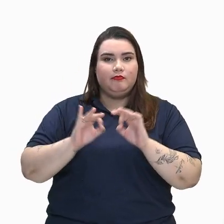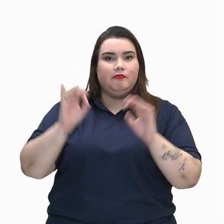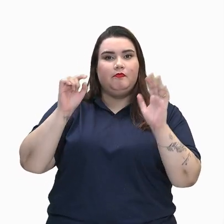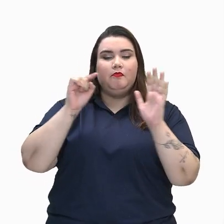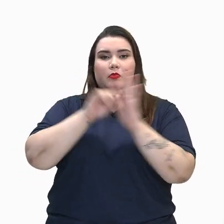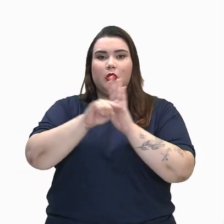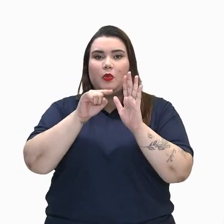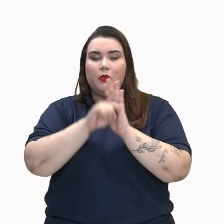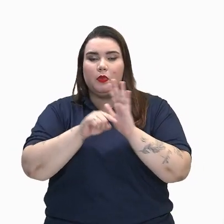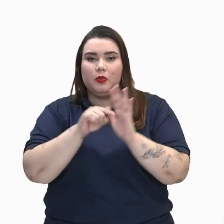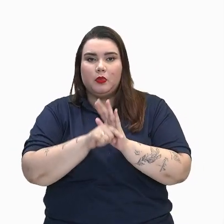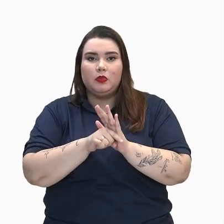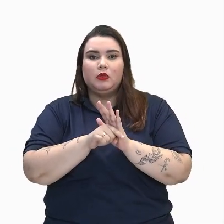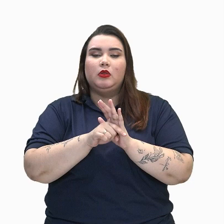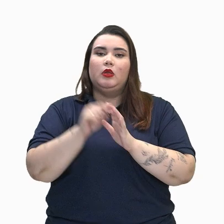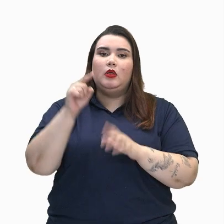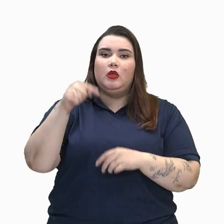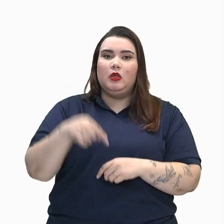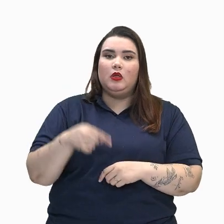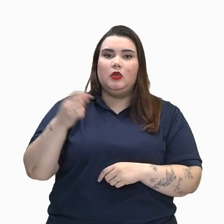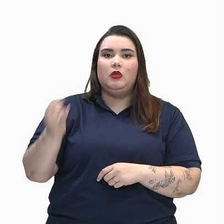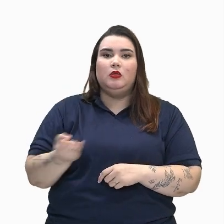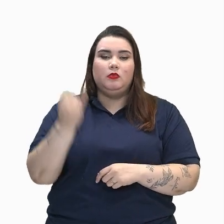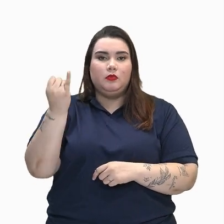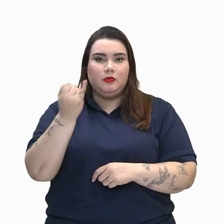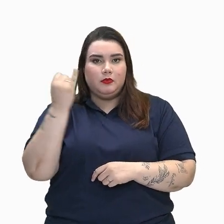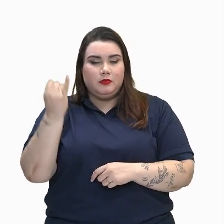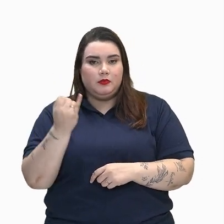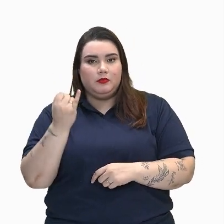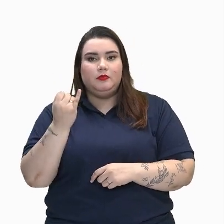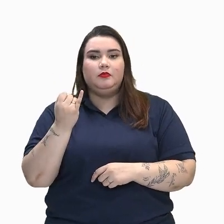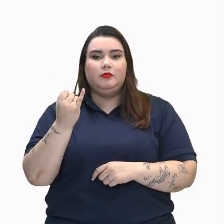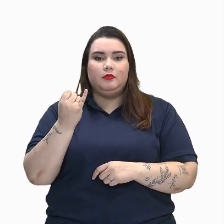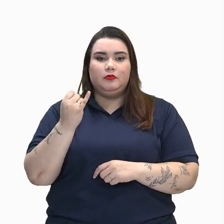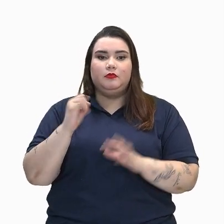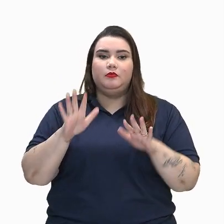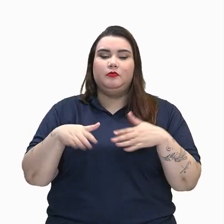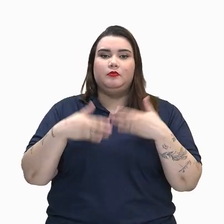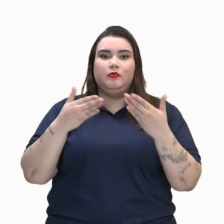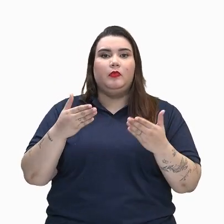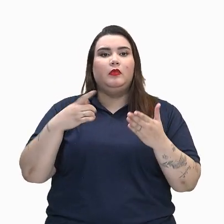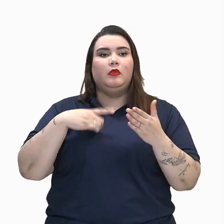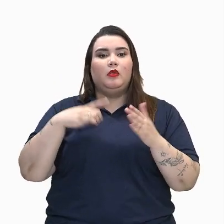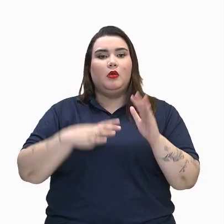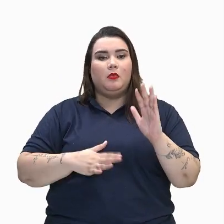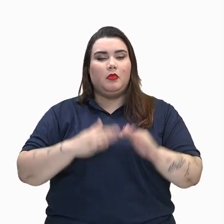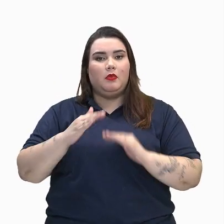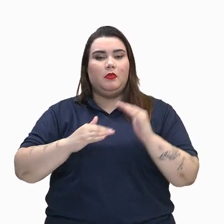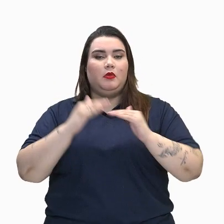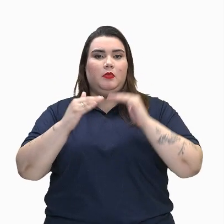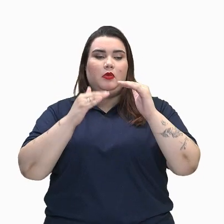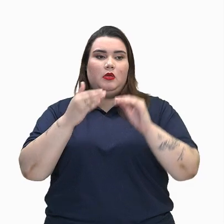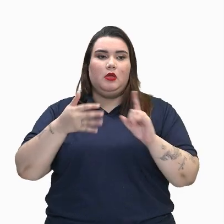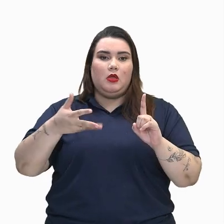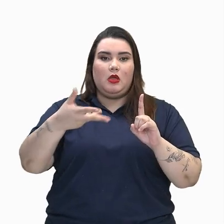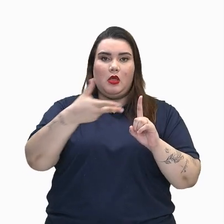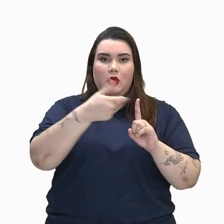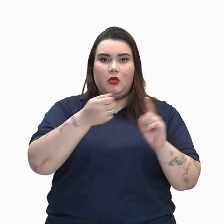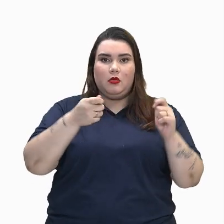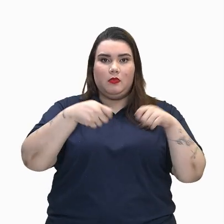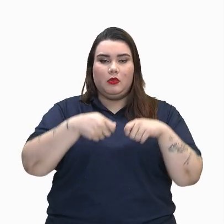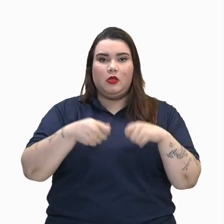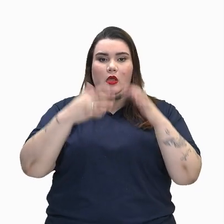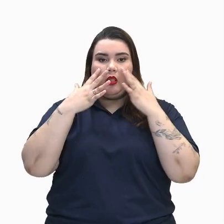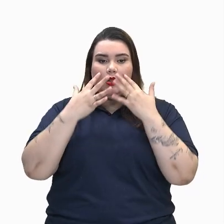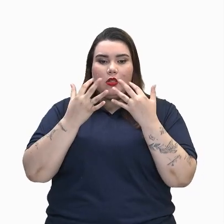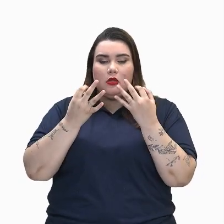questões, perguntas que são relevantes e a desenvolver a habilidade da escuta com atenção,